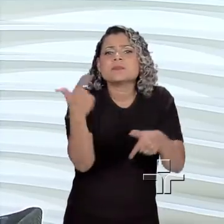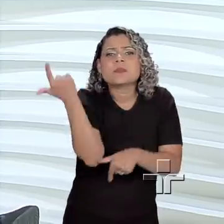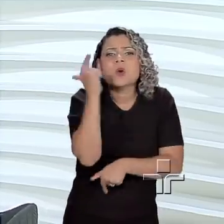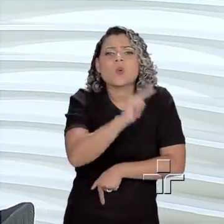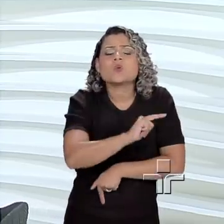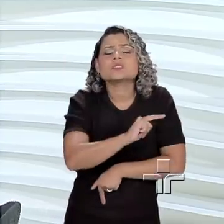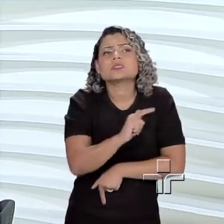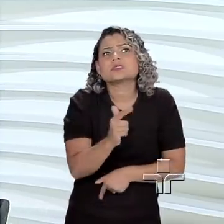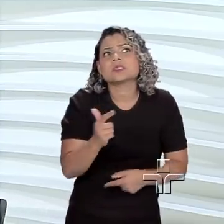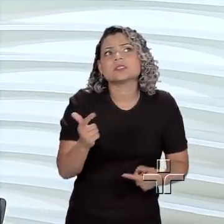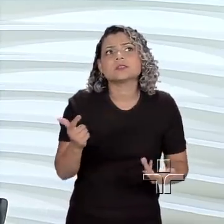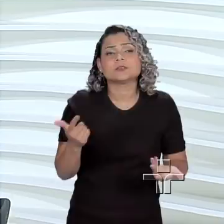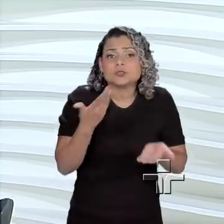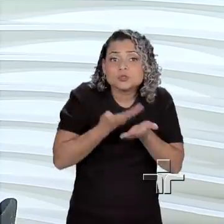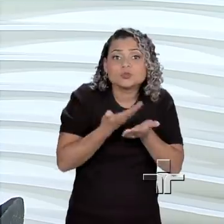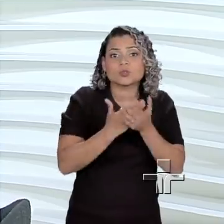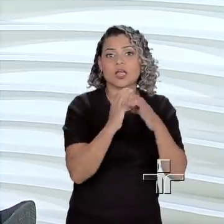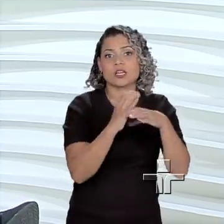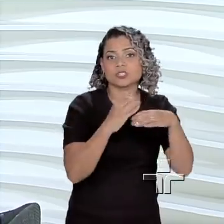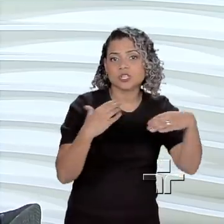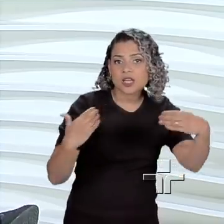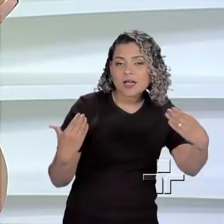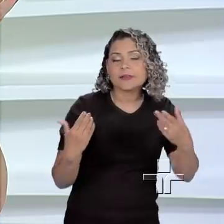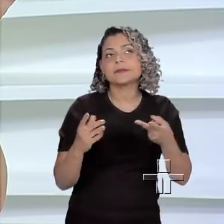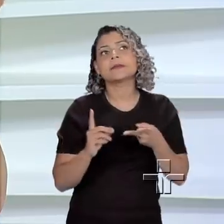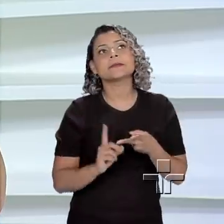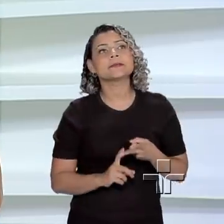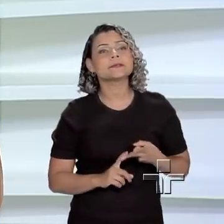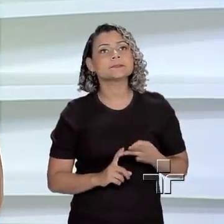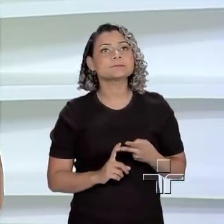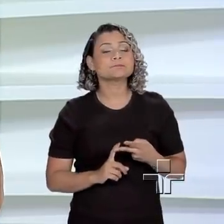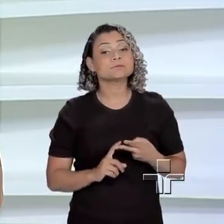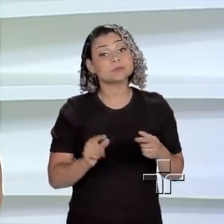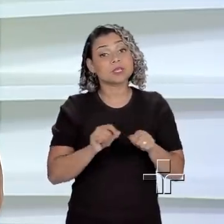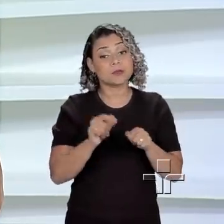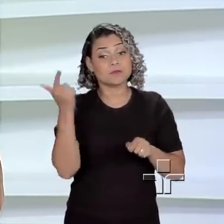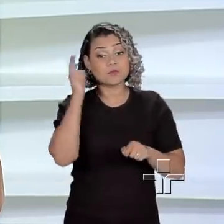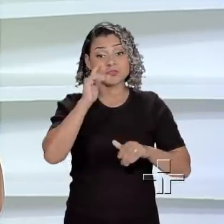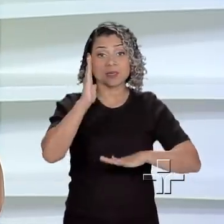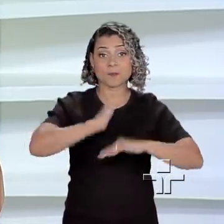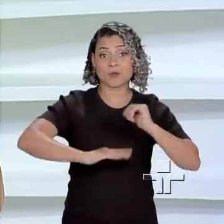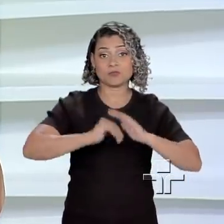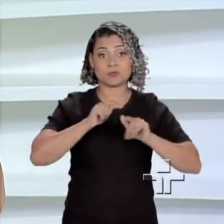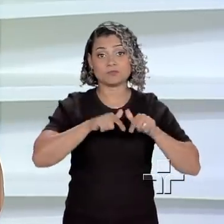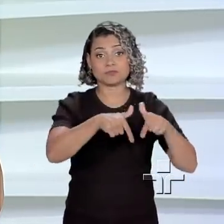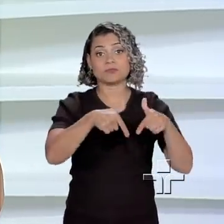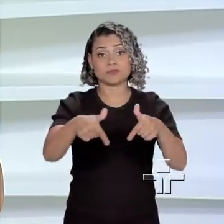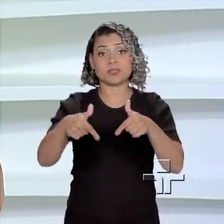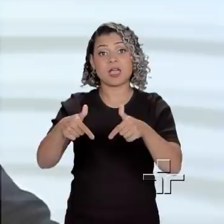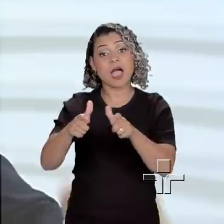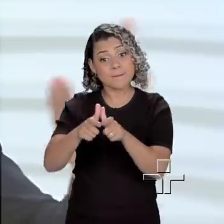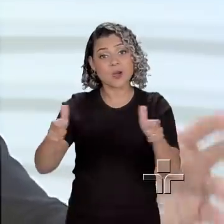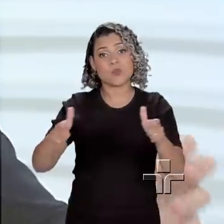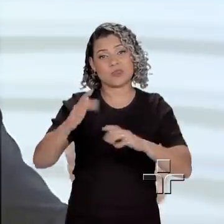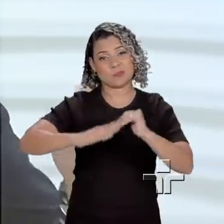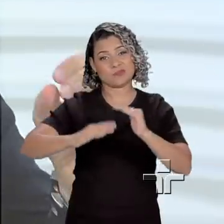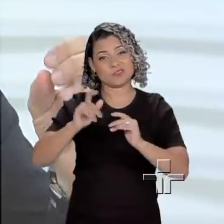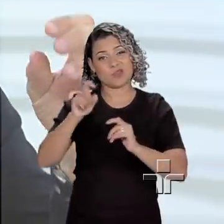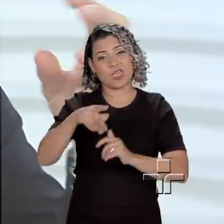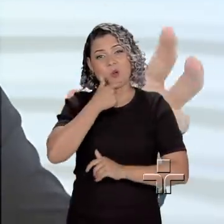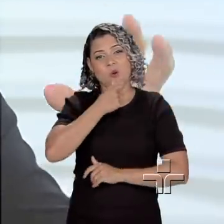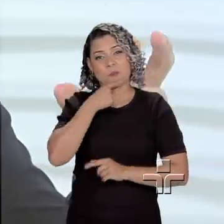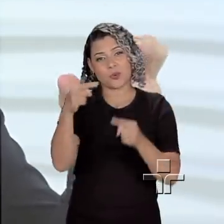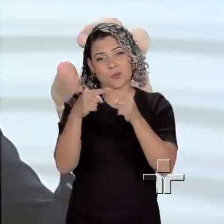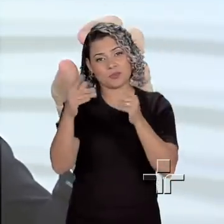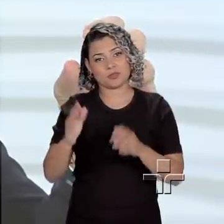conseguirem estudar engenharia e exercer a profissão num mercado que ainda é muito masculino? Fernanda, eu entrei